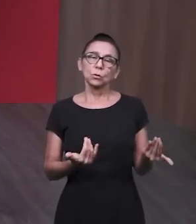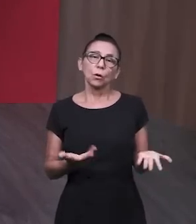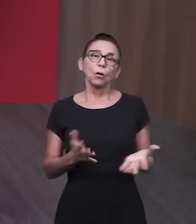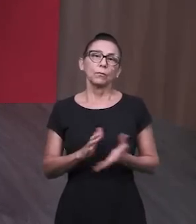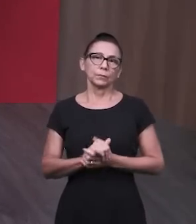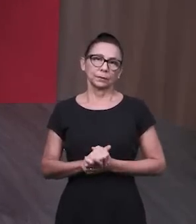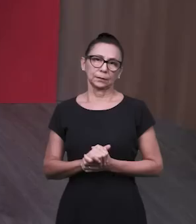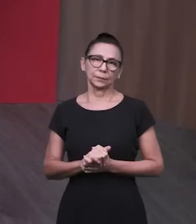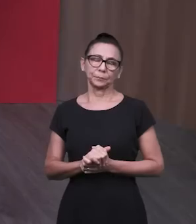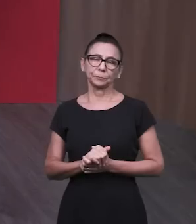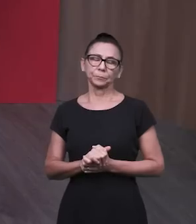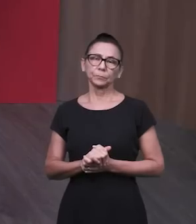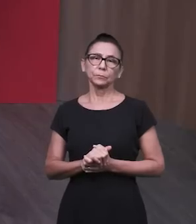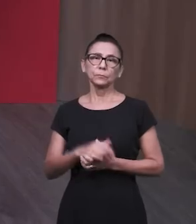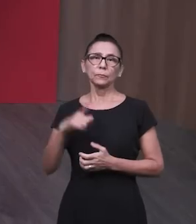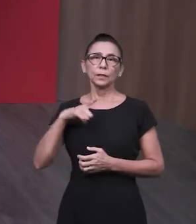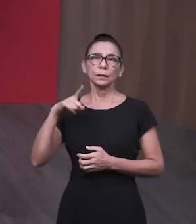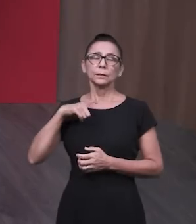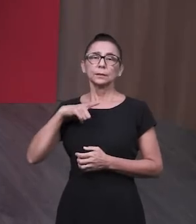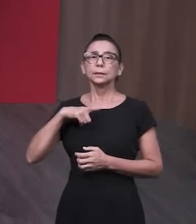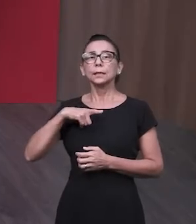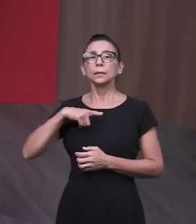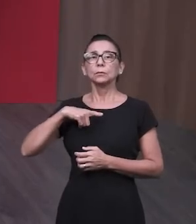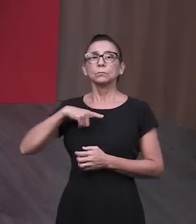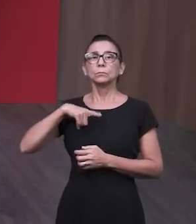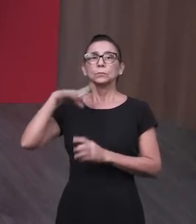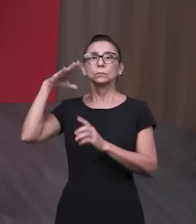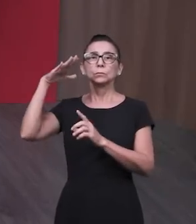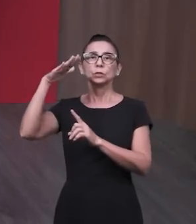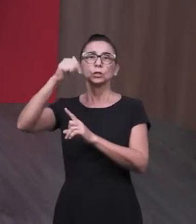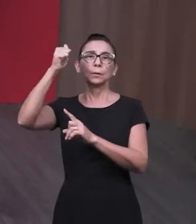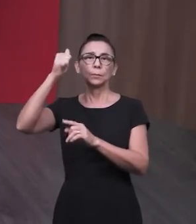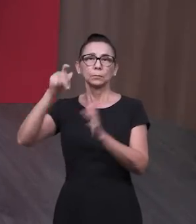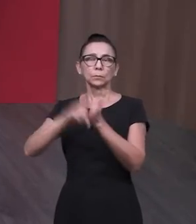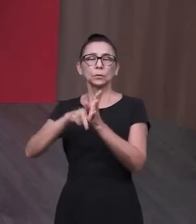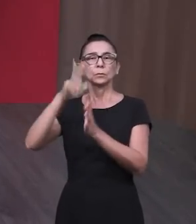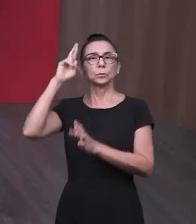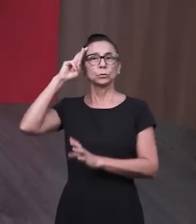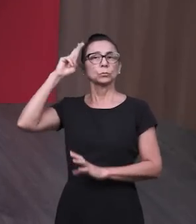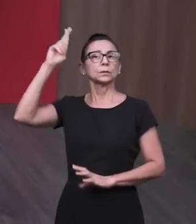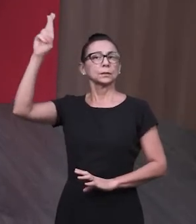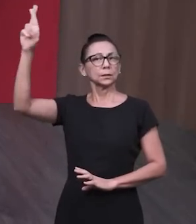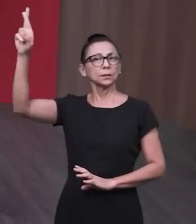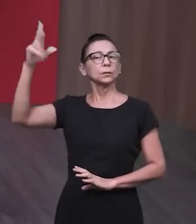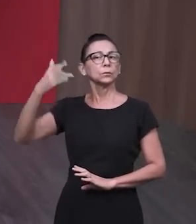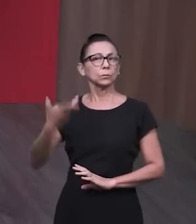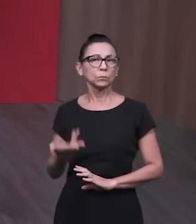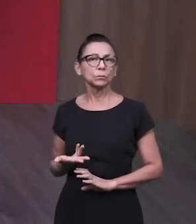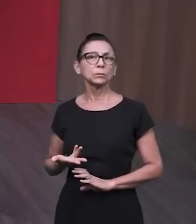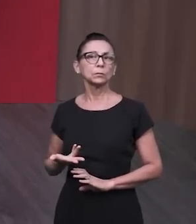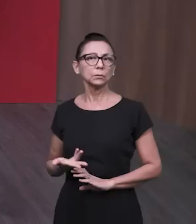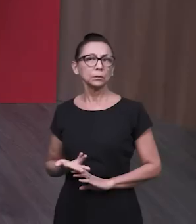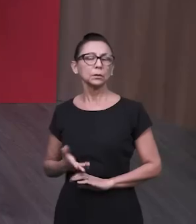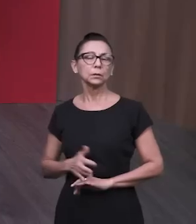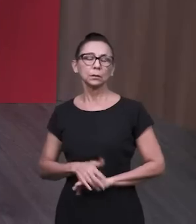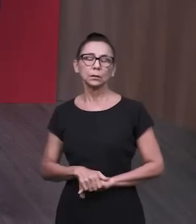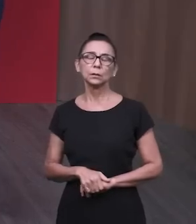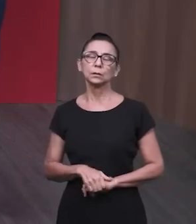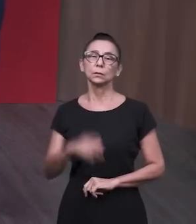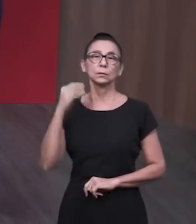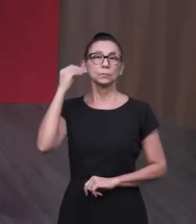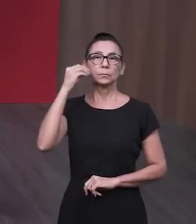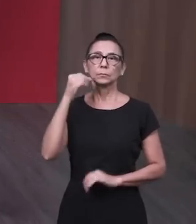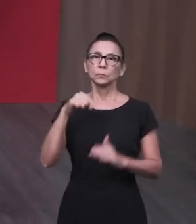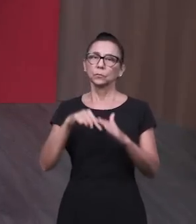por acaso na igreja. Eles não estão na igreja porque os pais são servos. Eles tiveram um chamado, glória a Deus, e tiveram